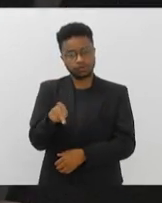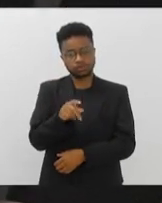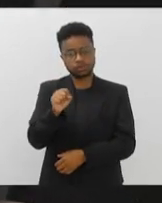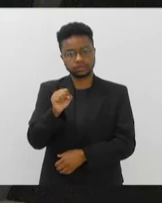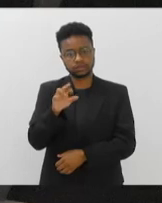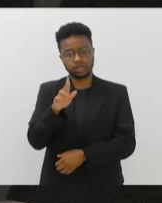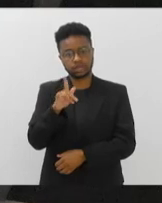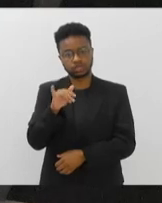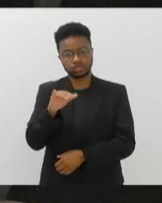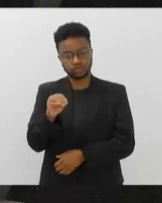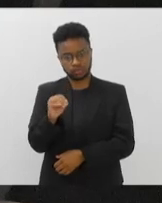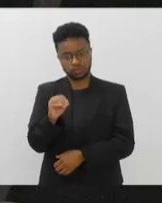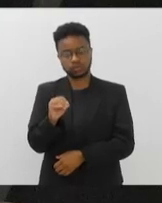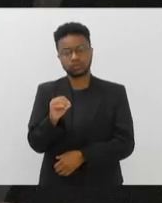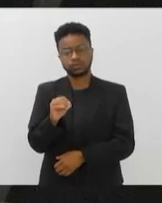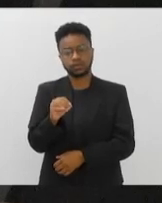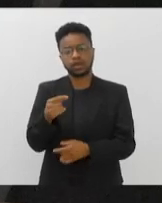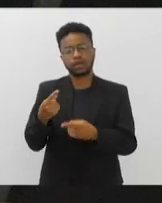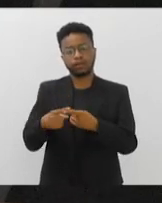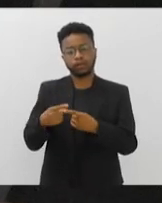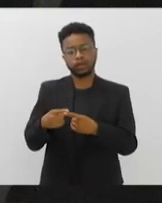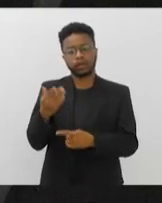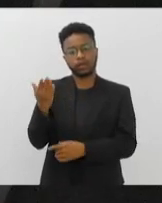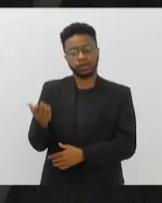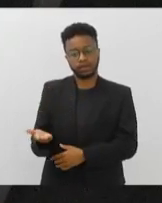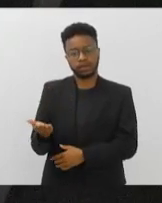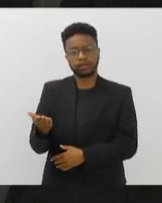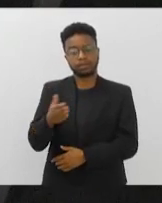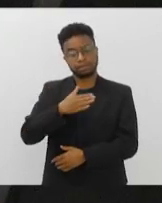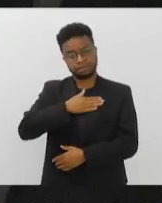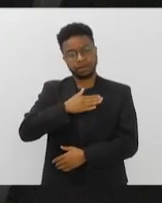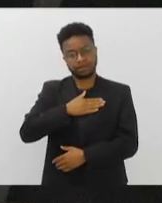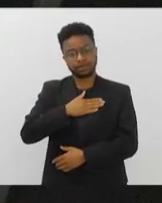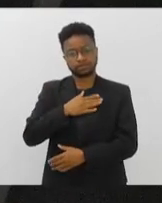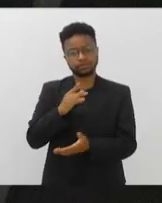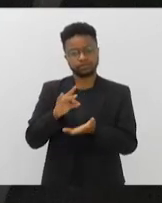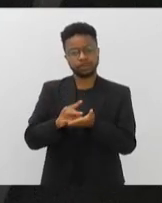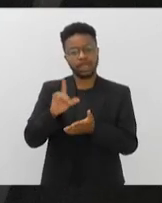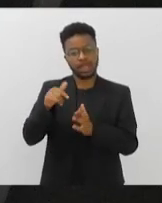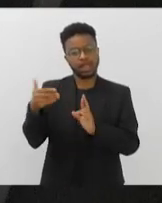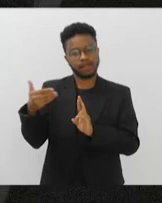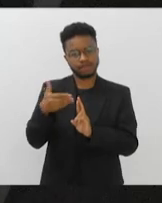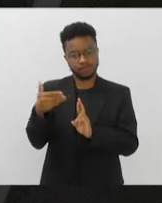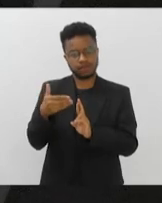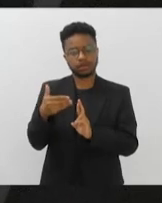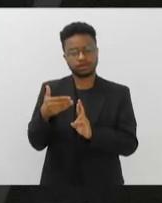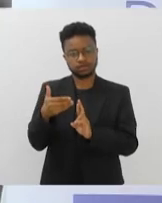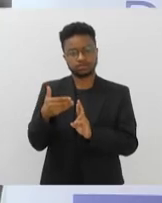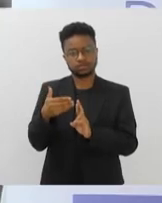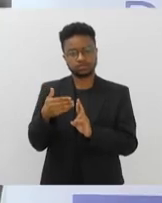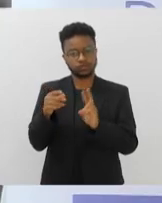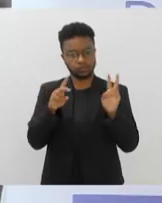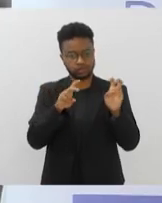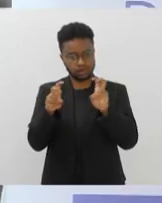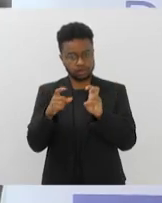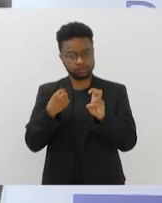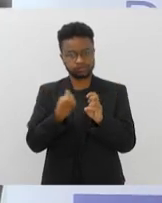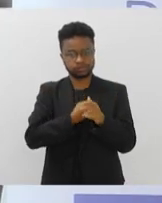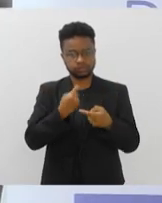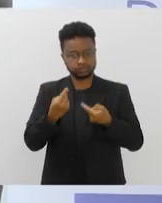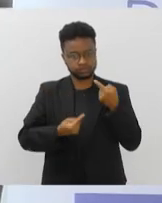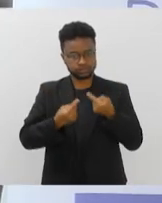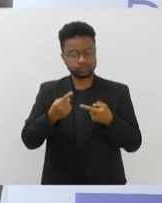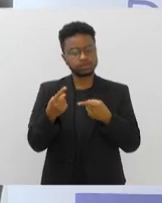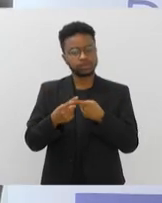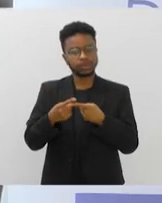Sérgio né a pessoa que é para mim uma mais alta referência no no tema que nós estamos falando uma